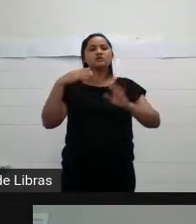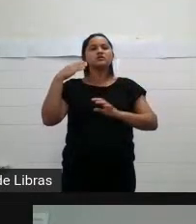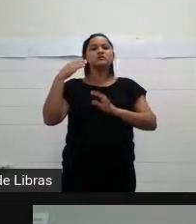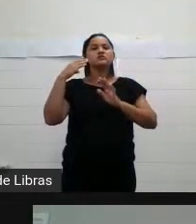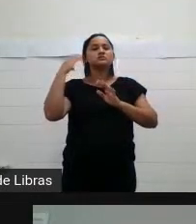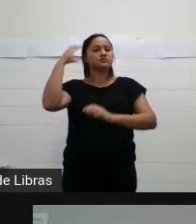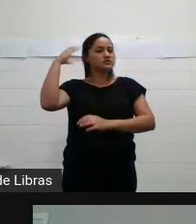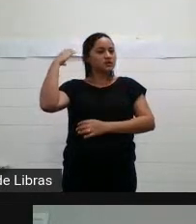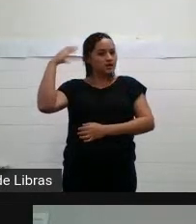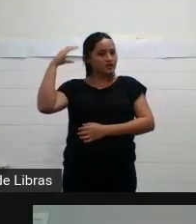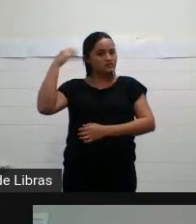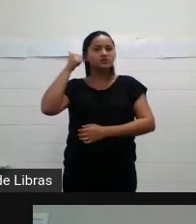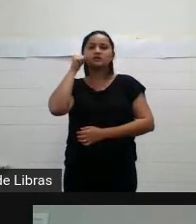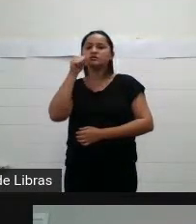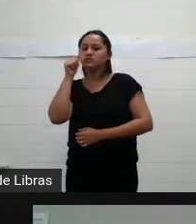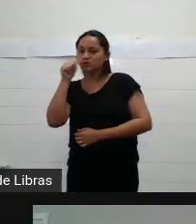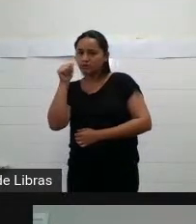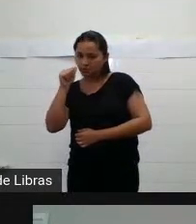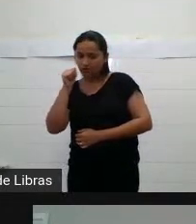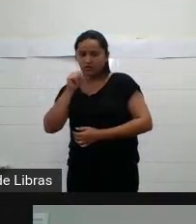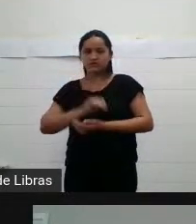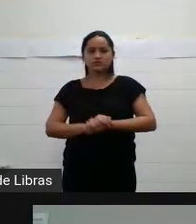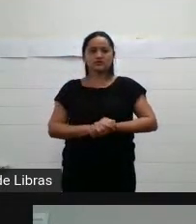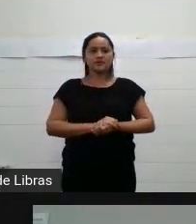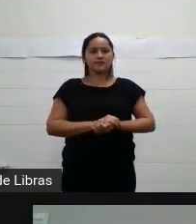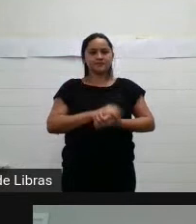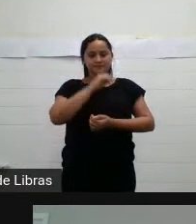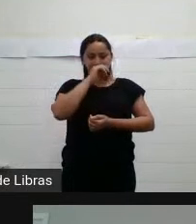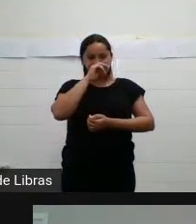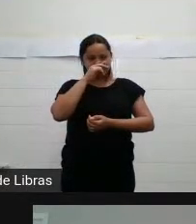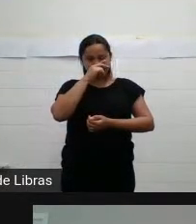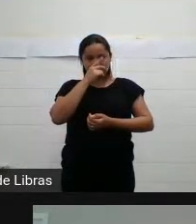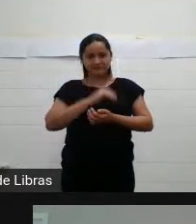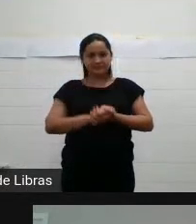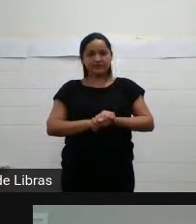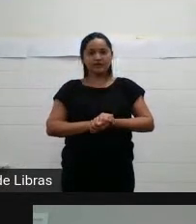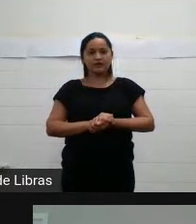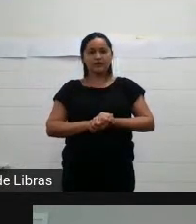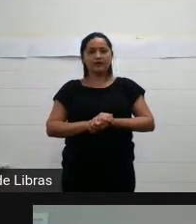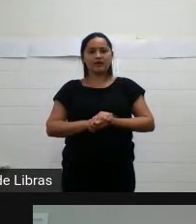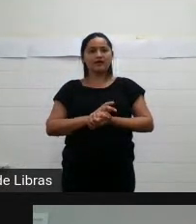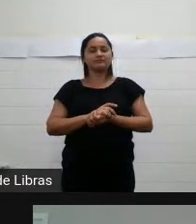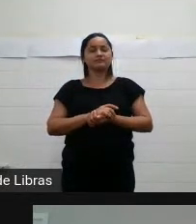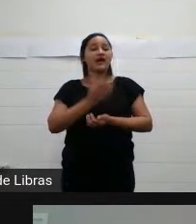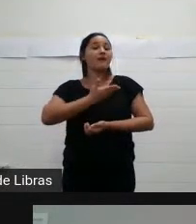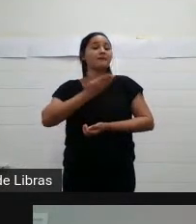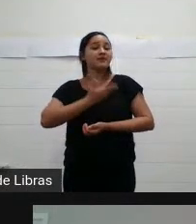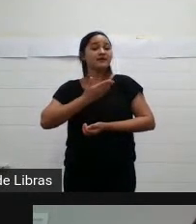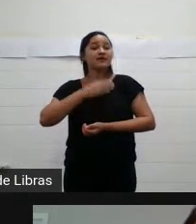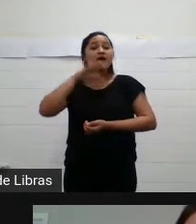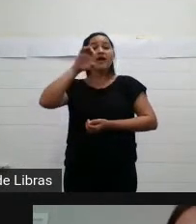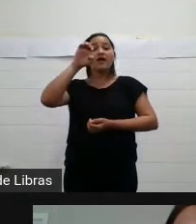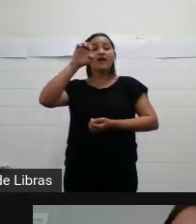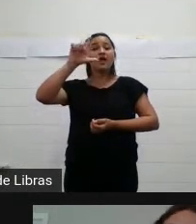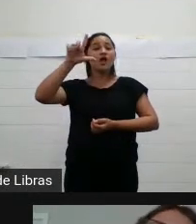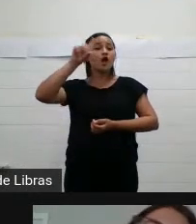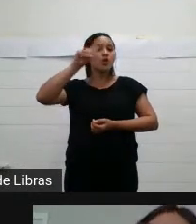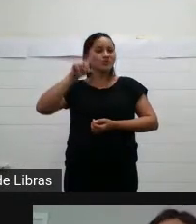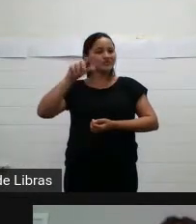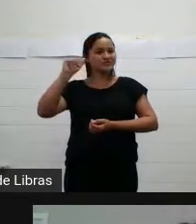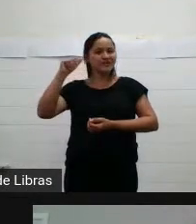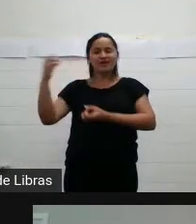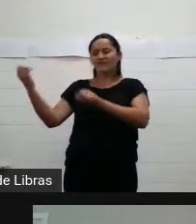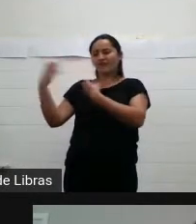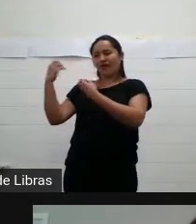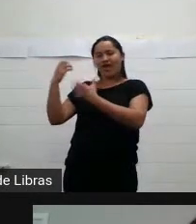Foi orientada da nossa colega Elza, né? Sim. Ieda, seja muito bem-vinda, viu,